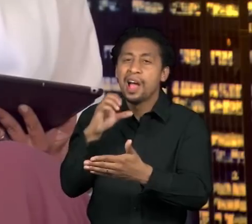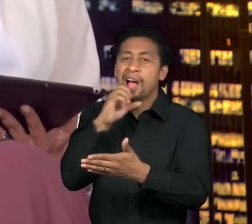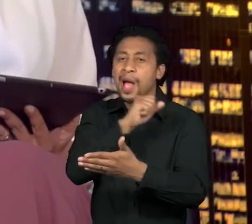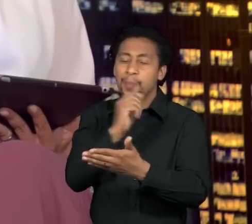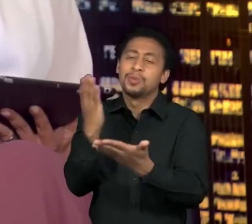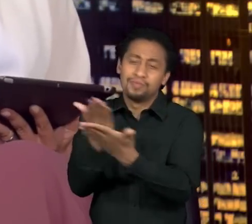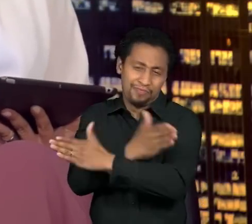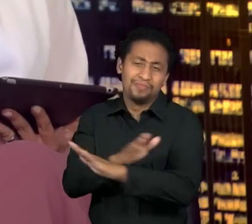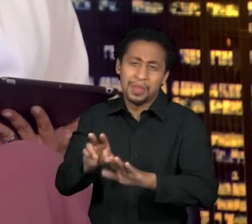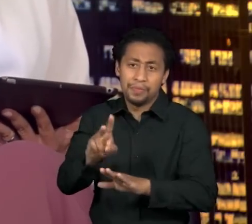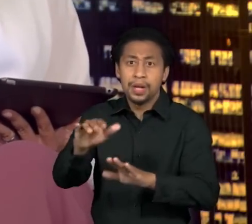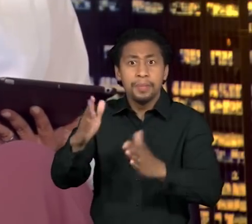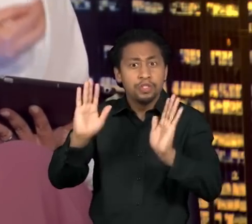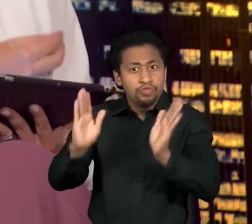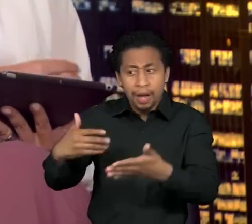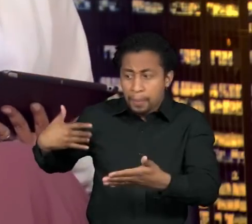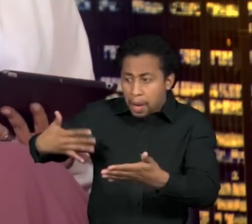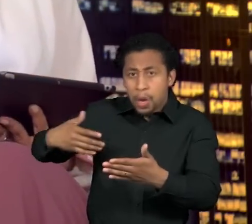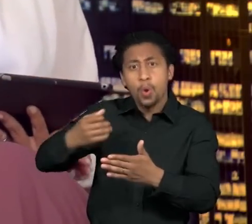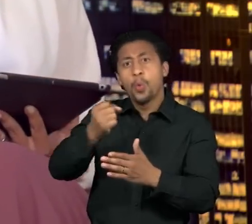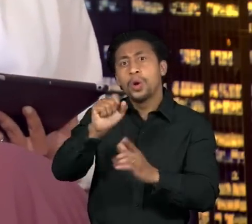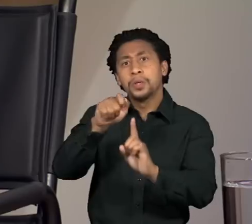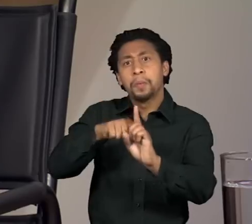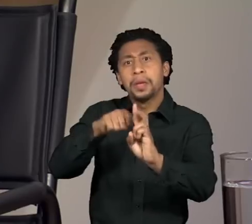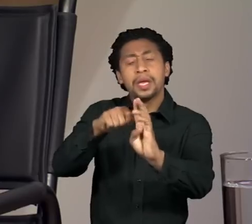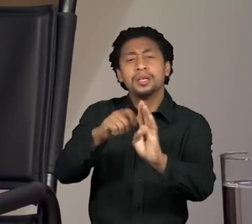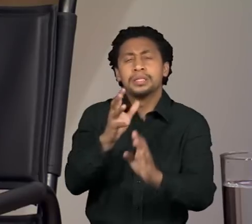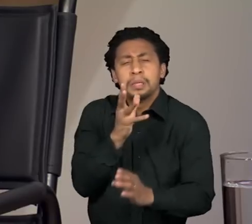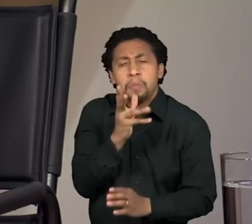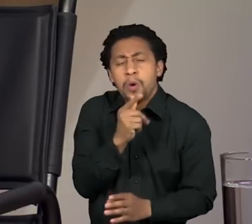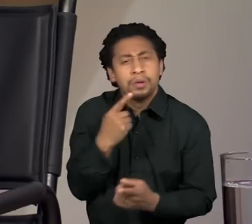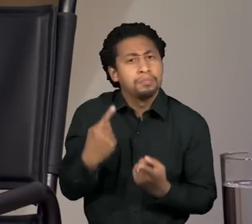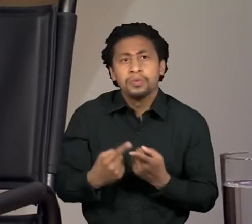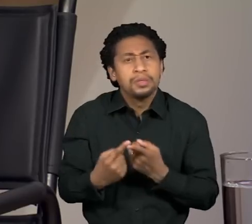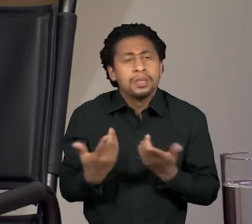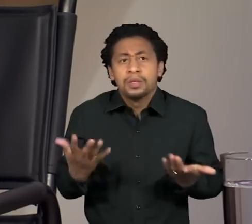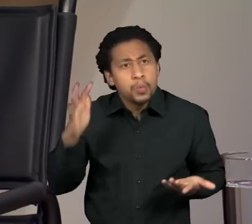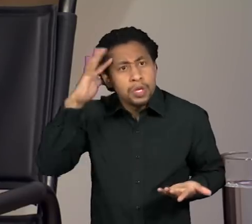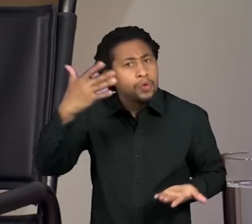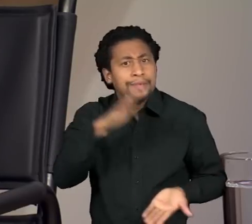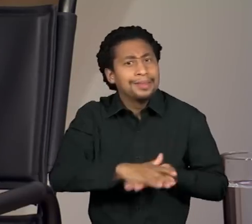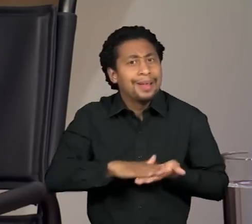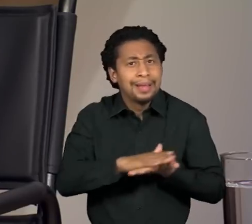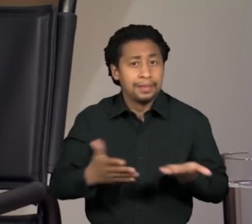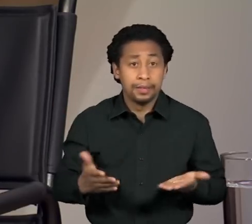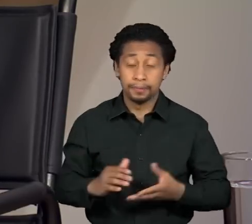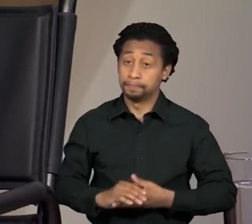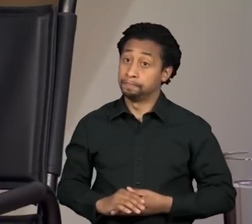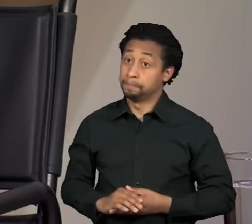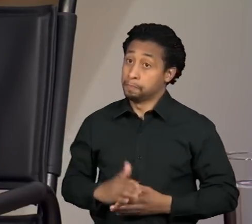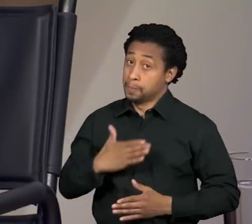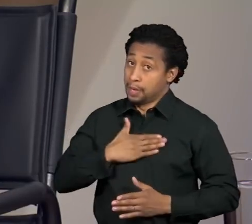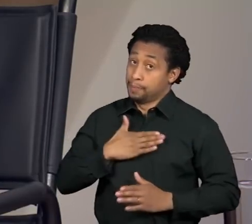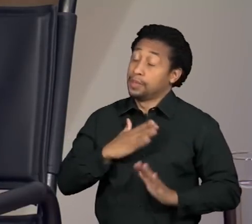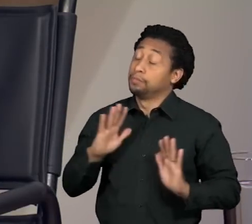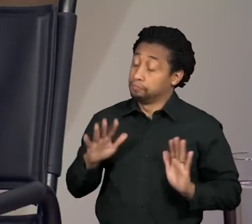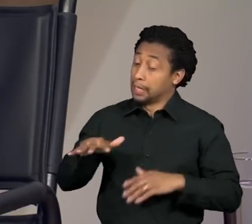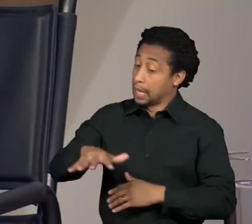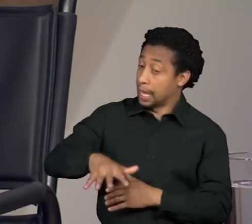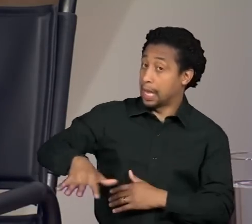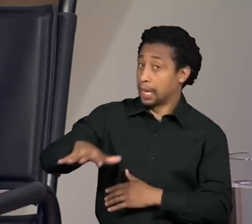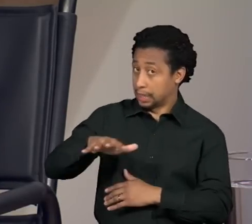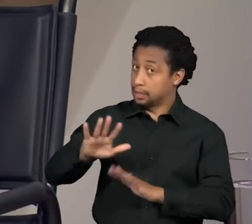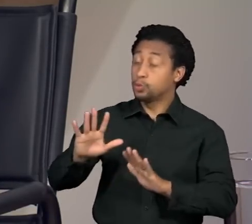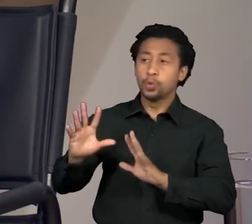explica essa demora por uma solução? O que me parece é que houve uma subestimação, principalmente por parte do